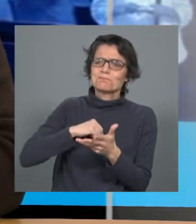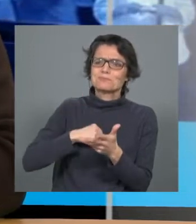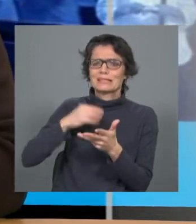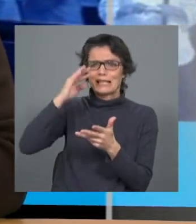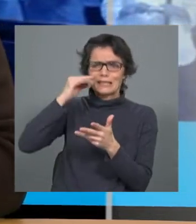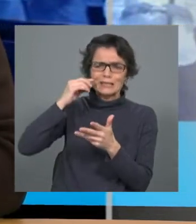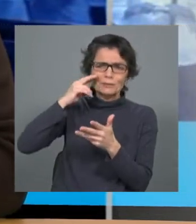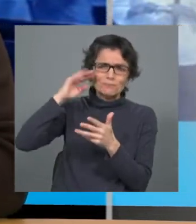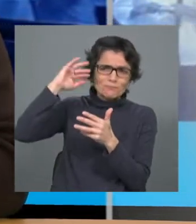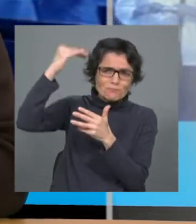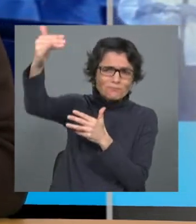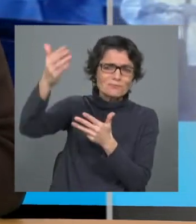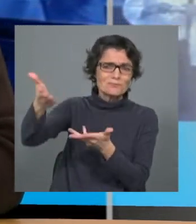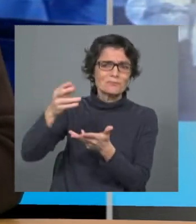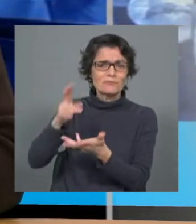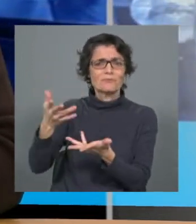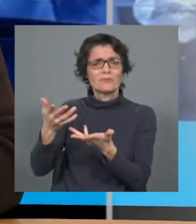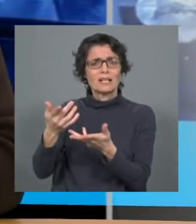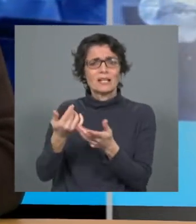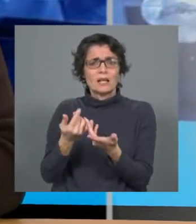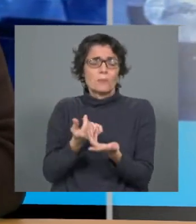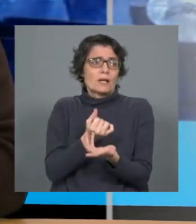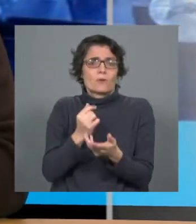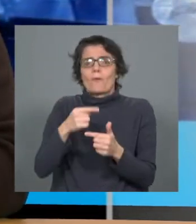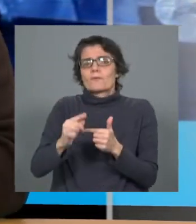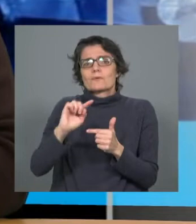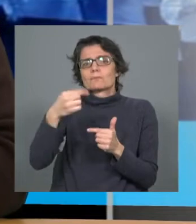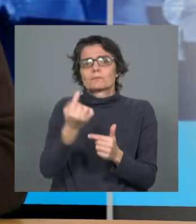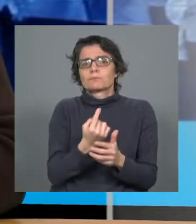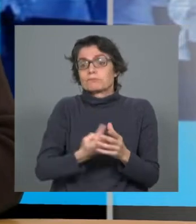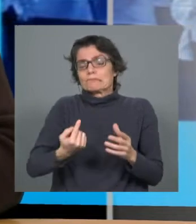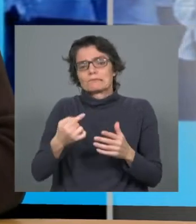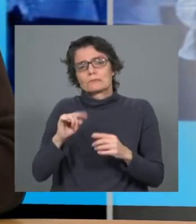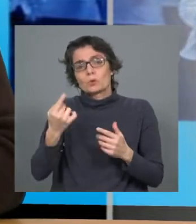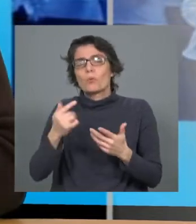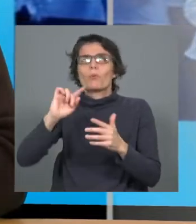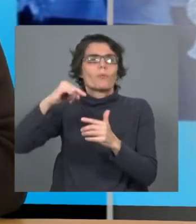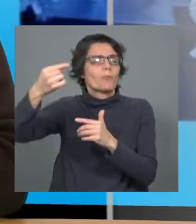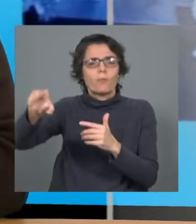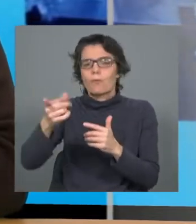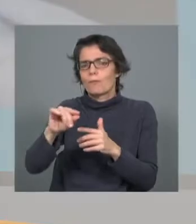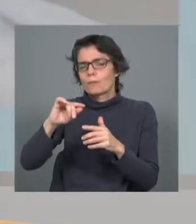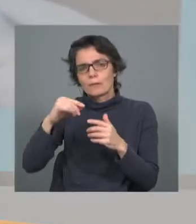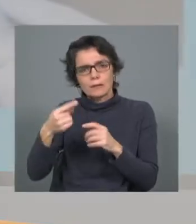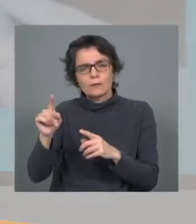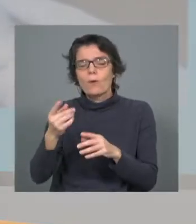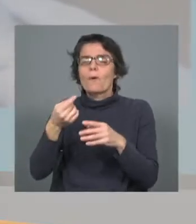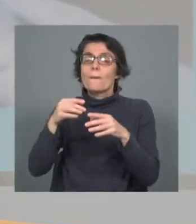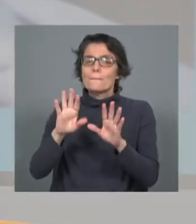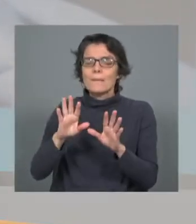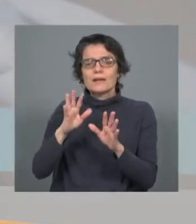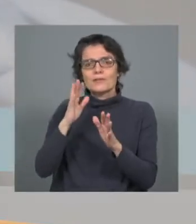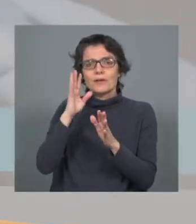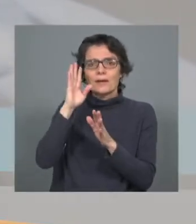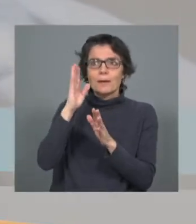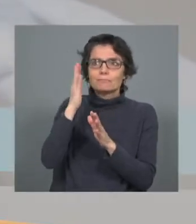seja para começar a desconfinar na próxima semana ou se calhar nem na outra a seguir. O horizonte está